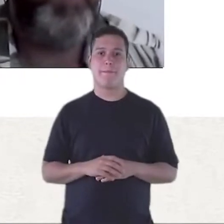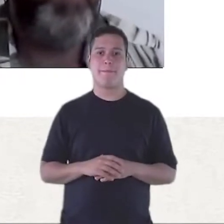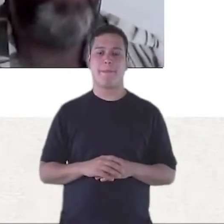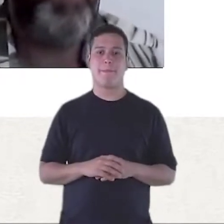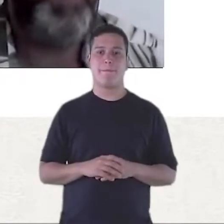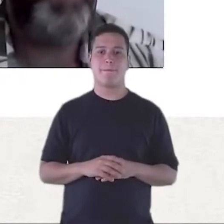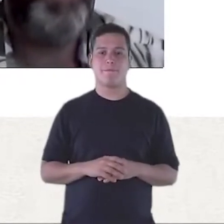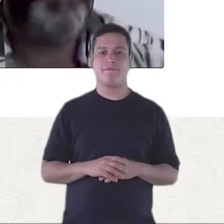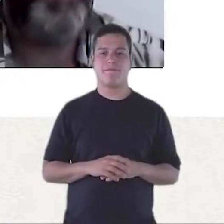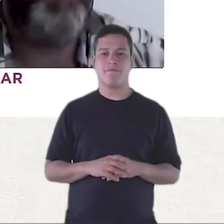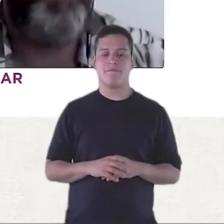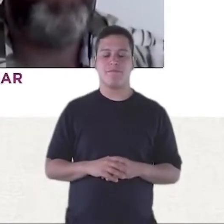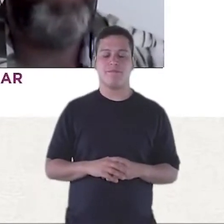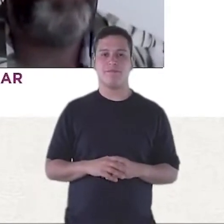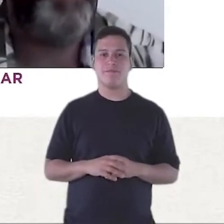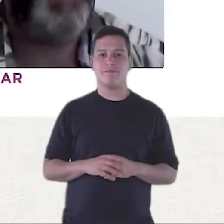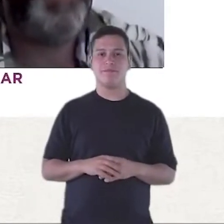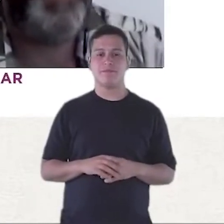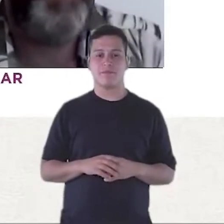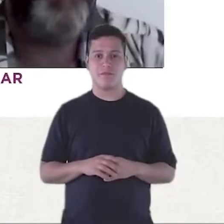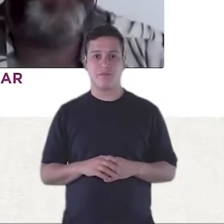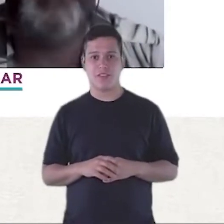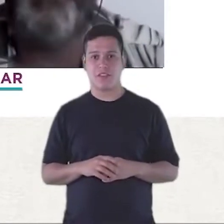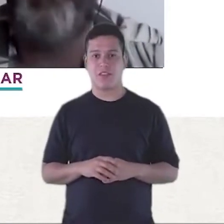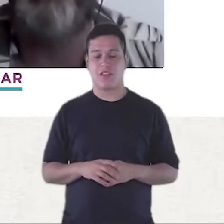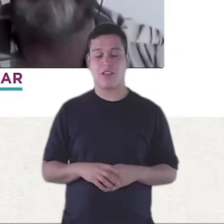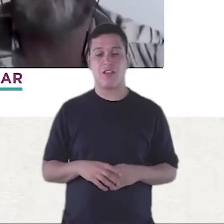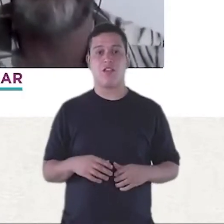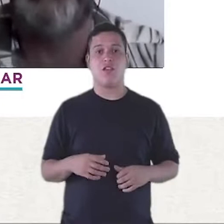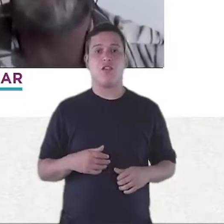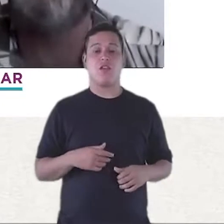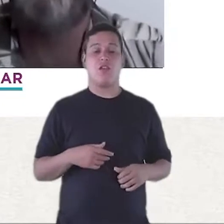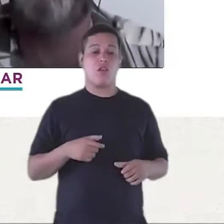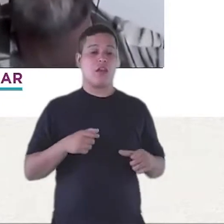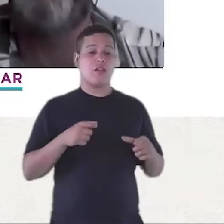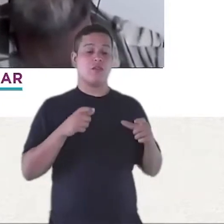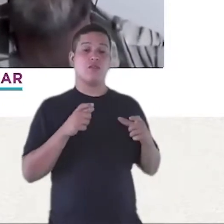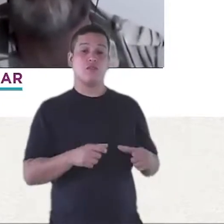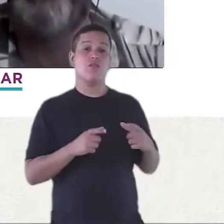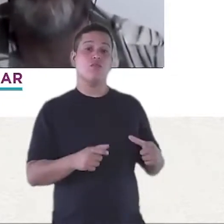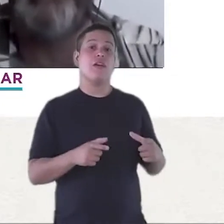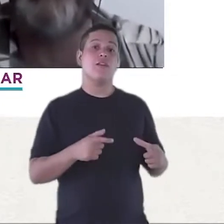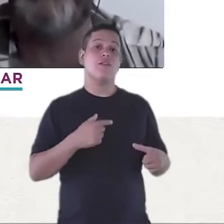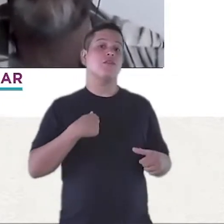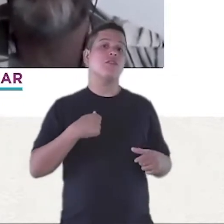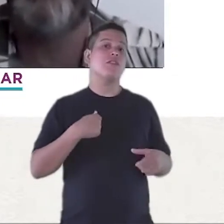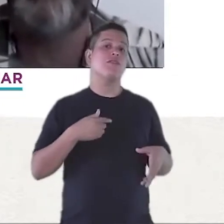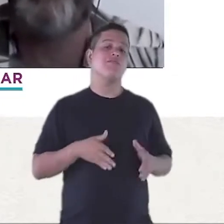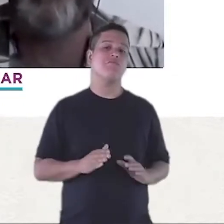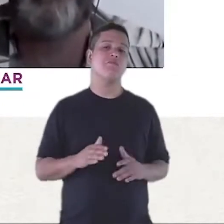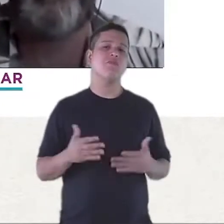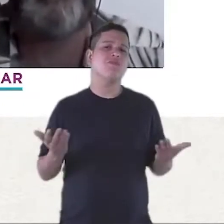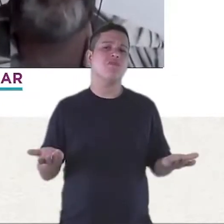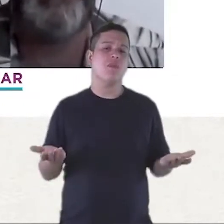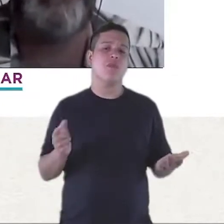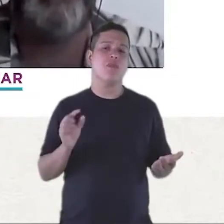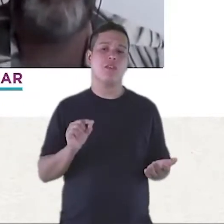Tu, Acho que total deslugar. Eu nasci é a falta de lugar que nos movimenta.